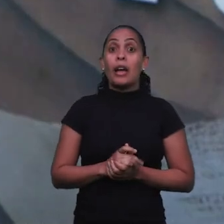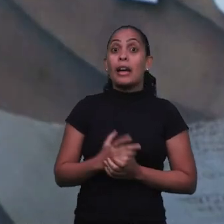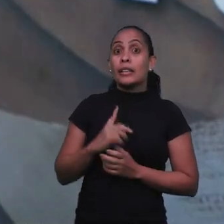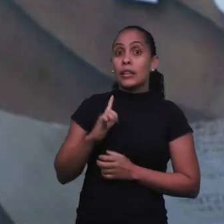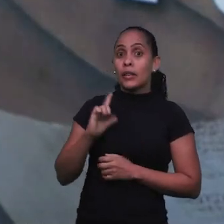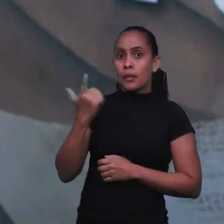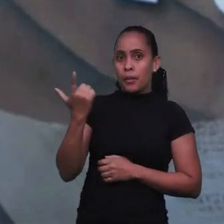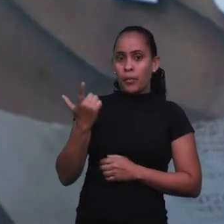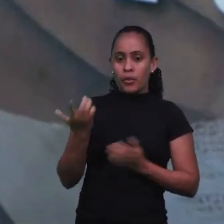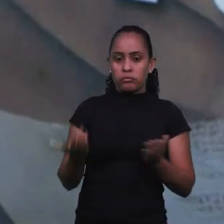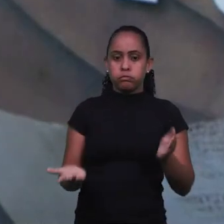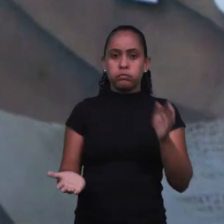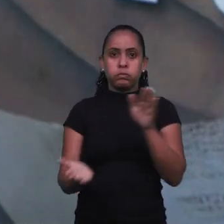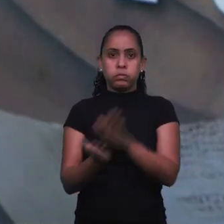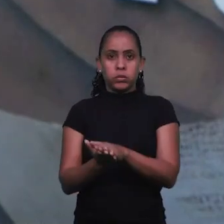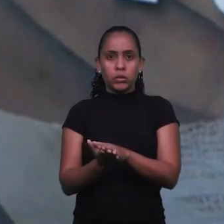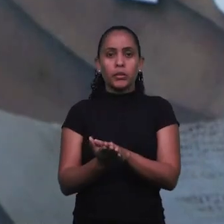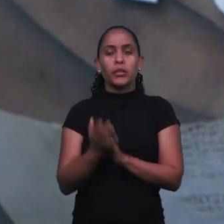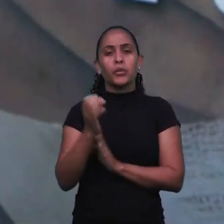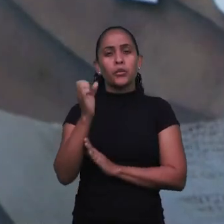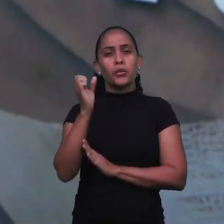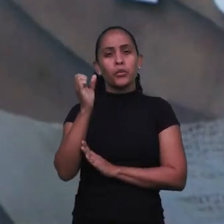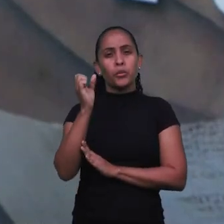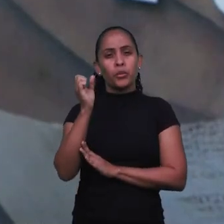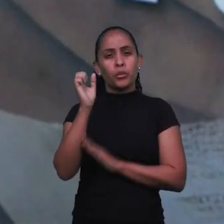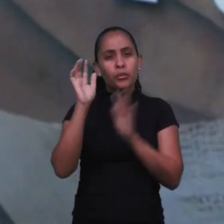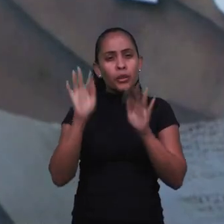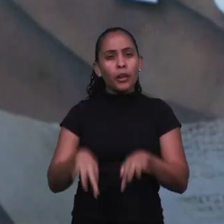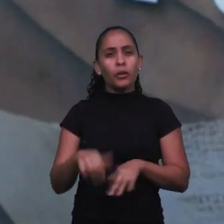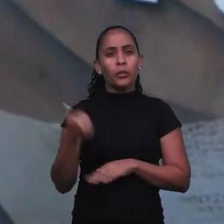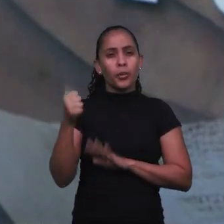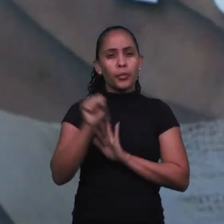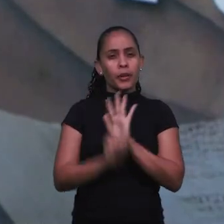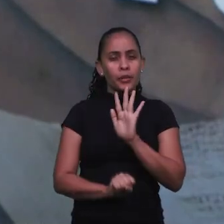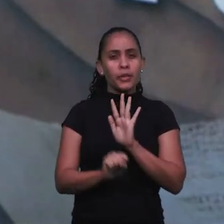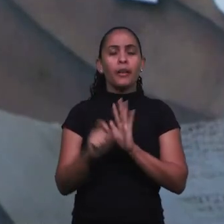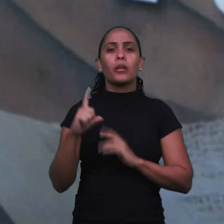cânon cristão se fecha no final do primeiro século,